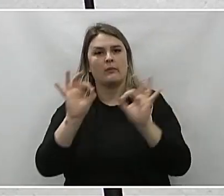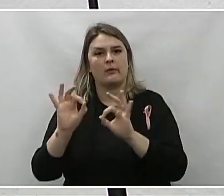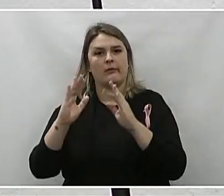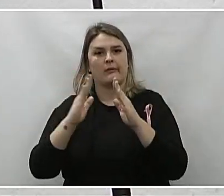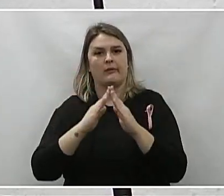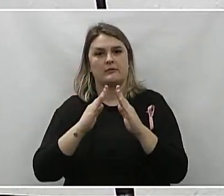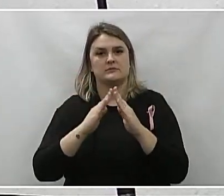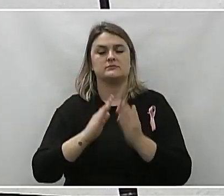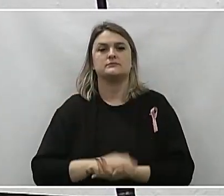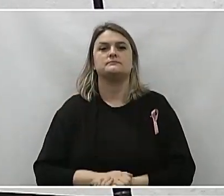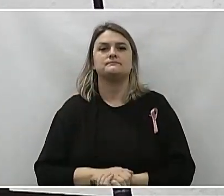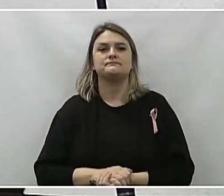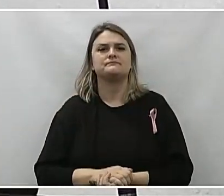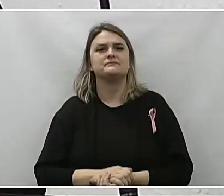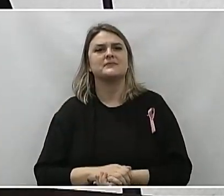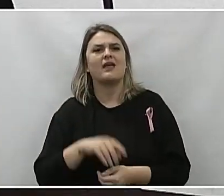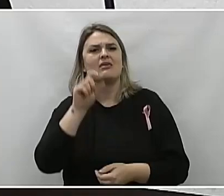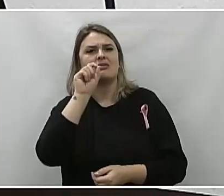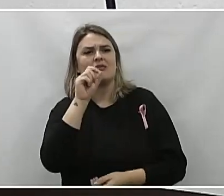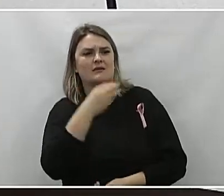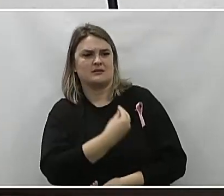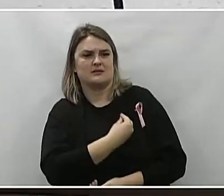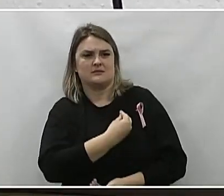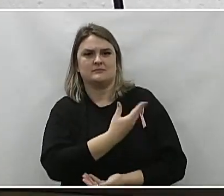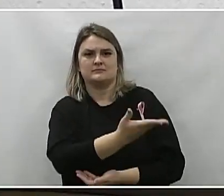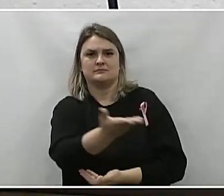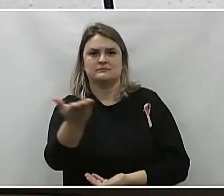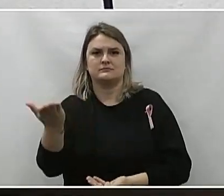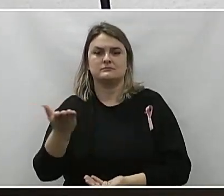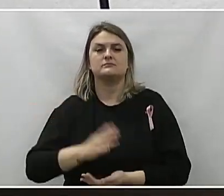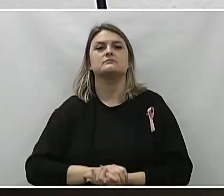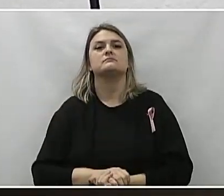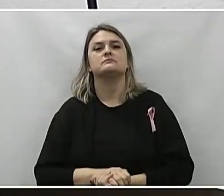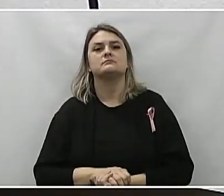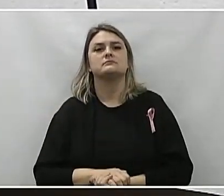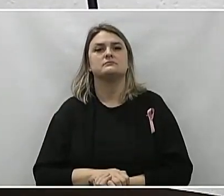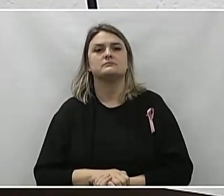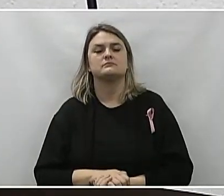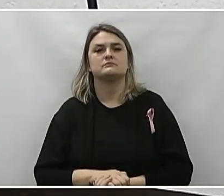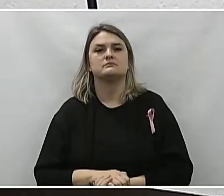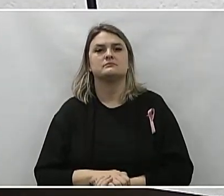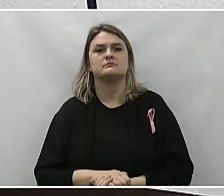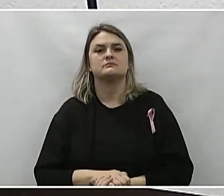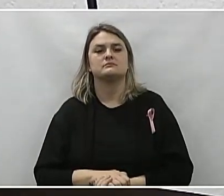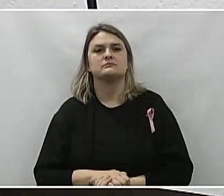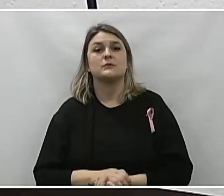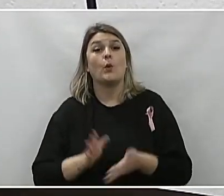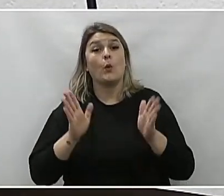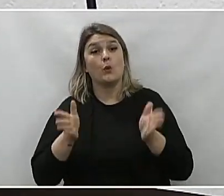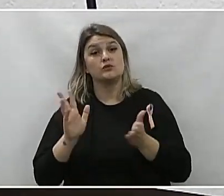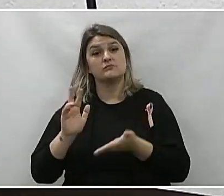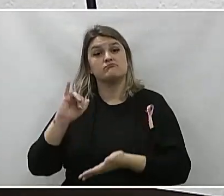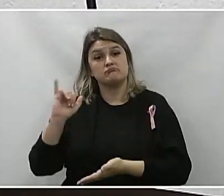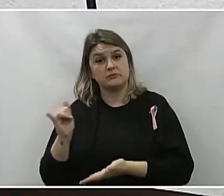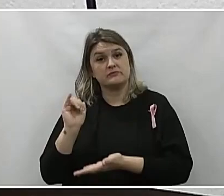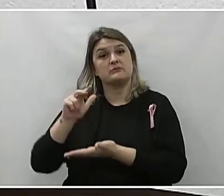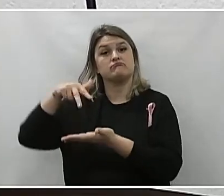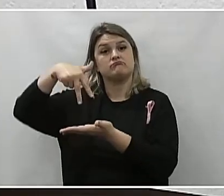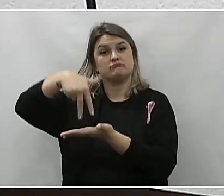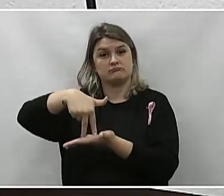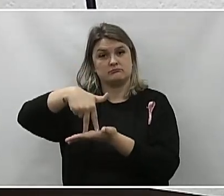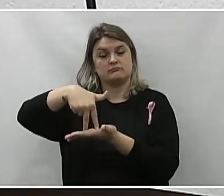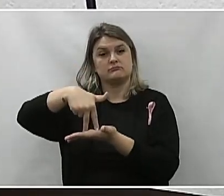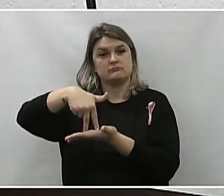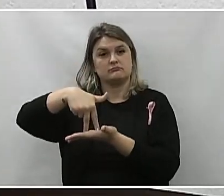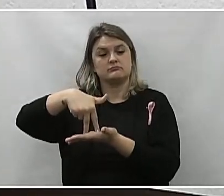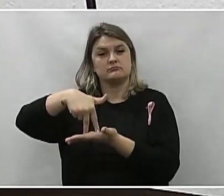de suas casas também as que se encontram aqui essa noite o que me traz aqui na Tribuna